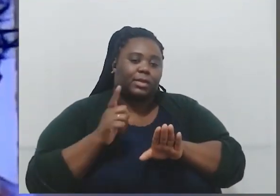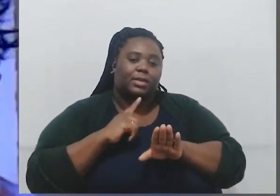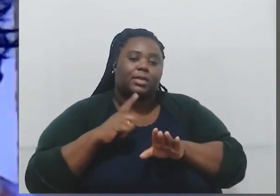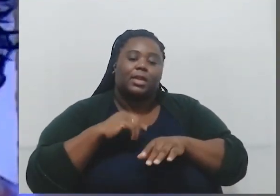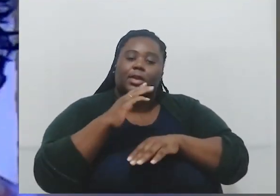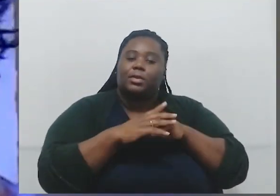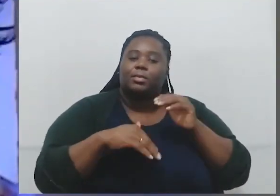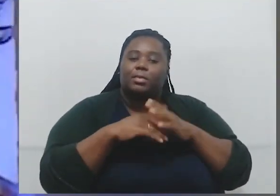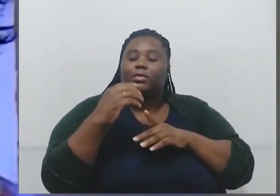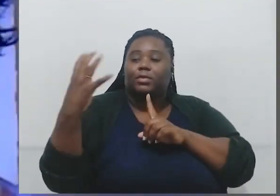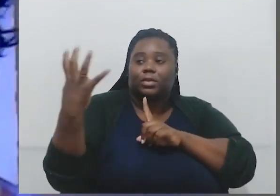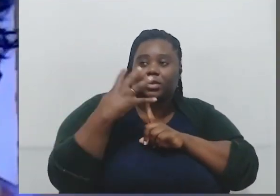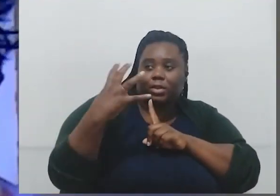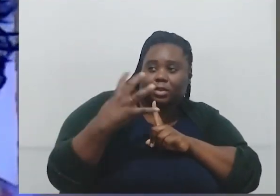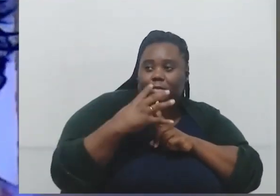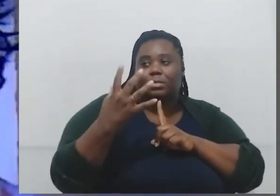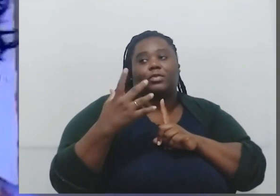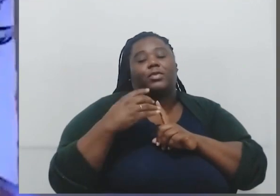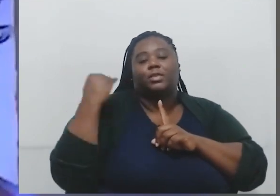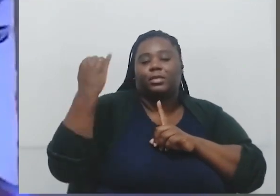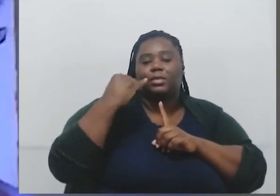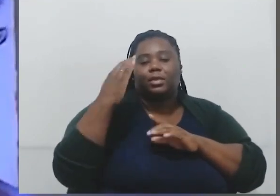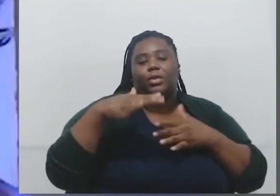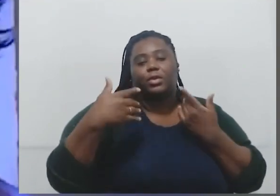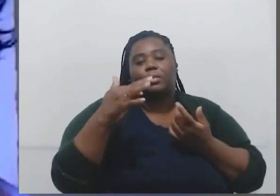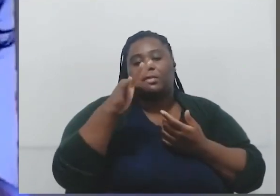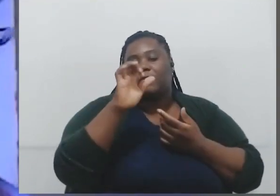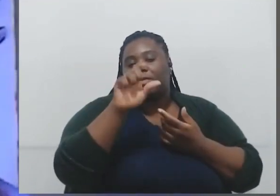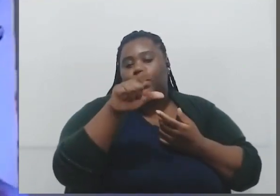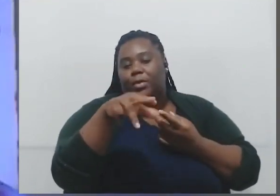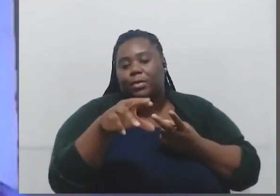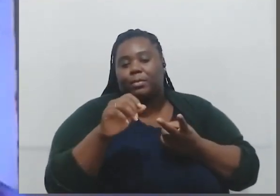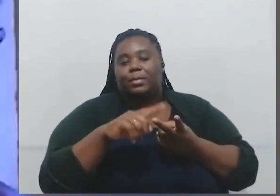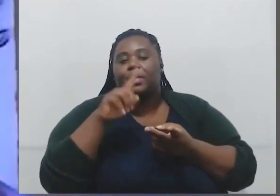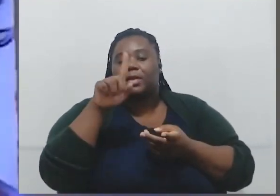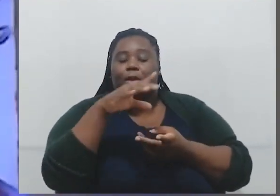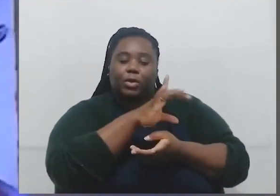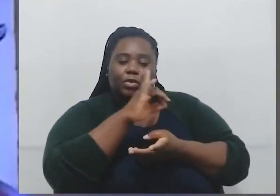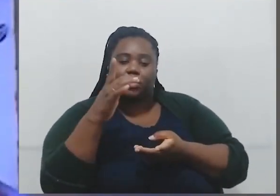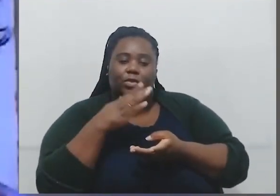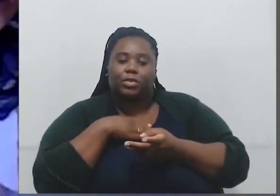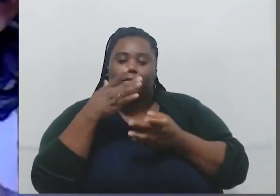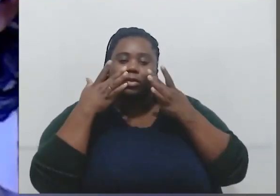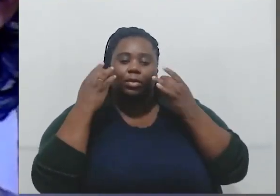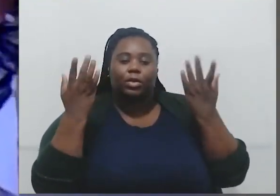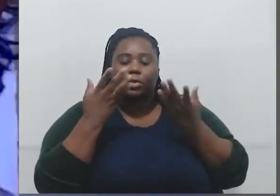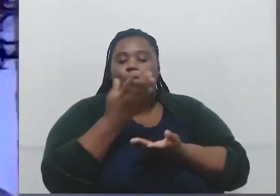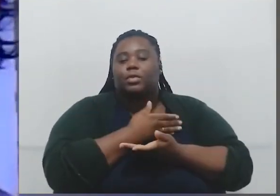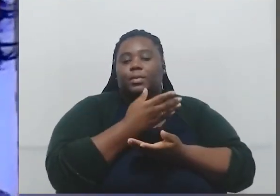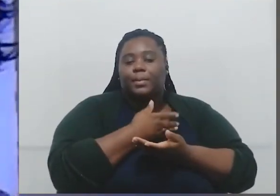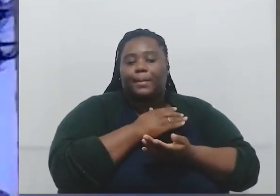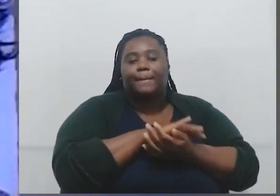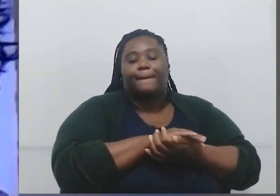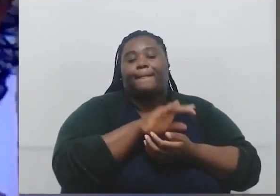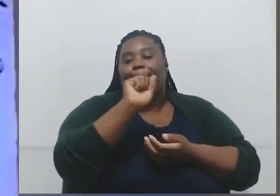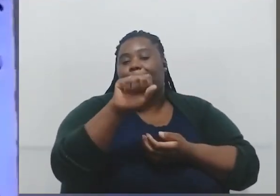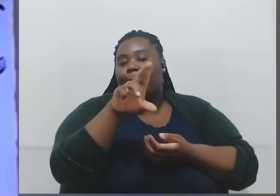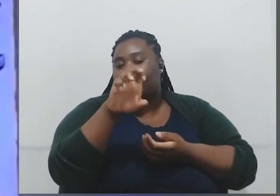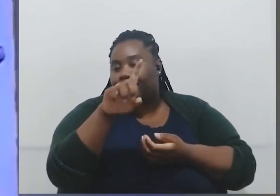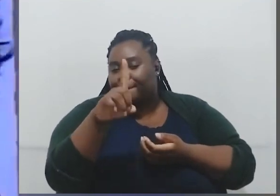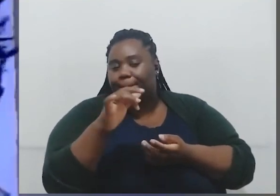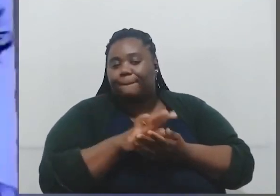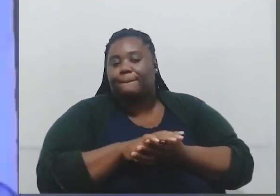que me afetaram consideravelmente, como o Fabiano de Barros, que foi meu diretor de teatro e hoje amigo íntimo, Sueli Rodrigues,